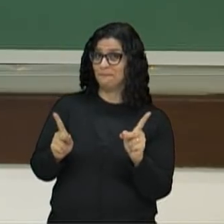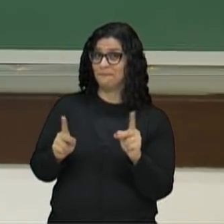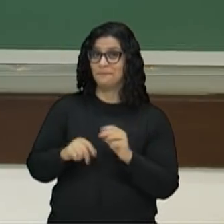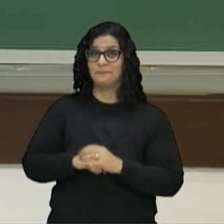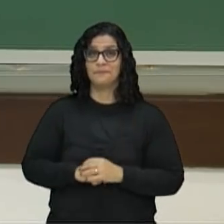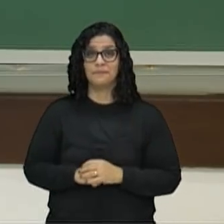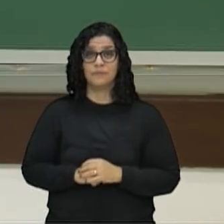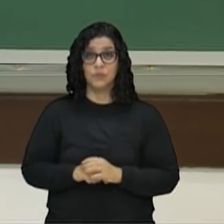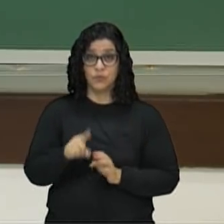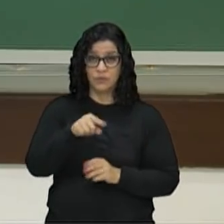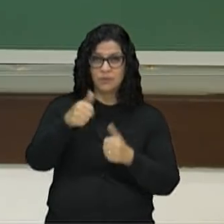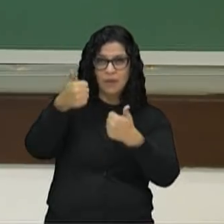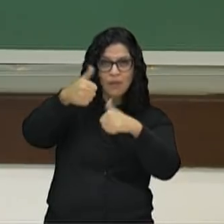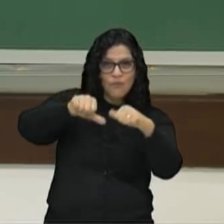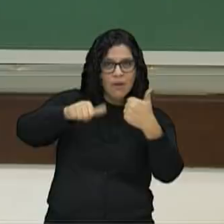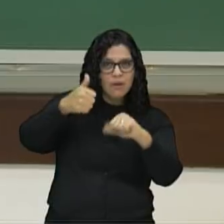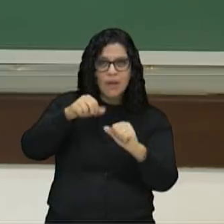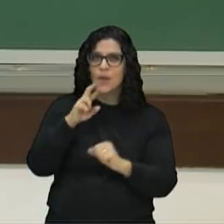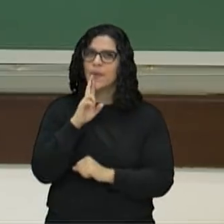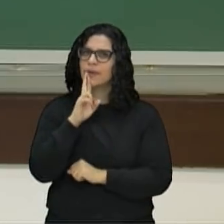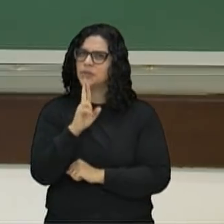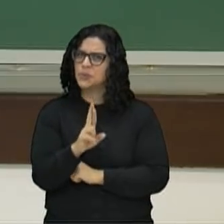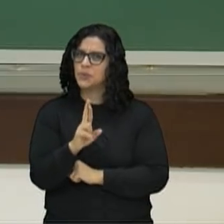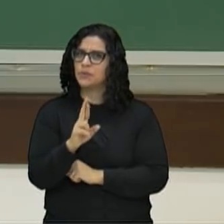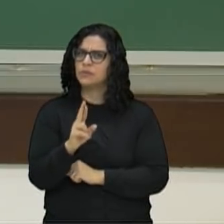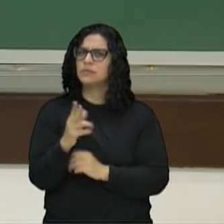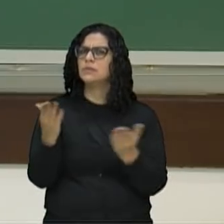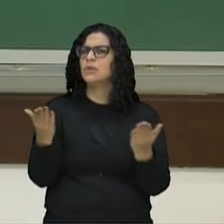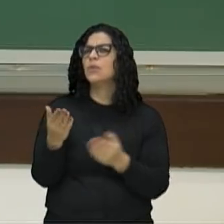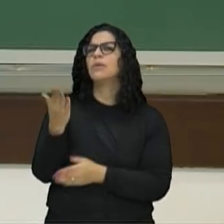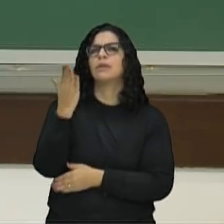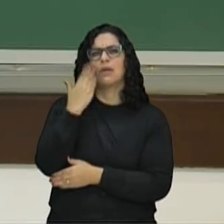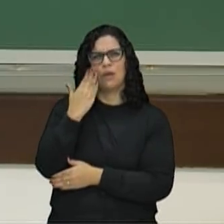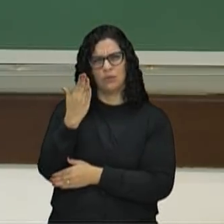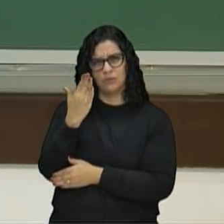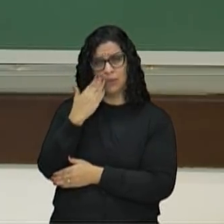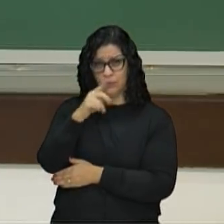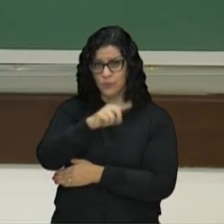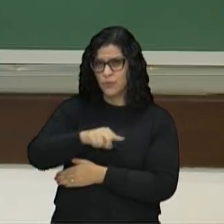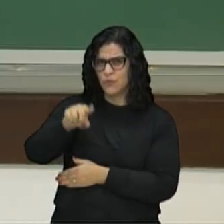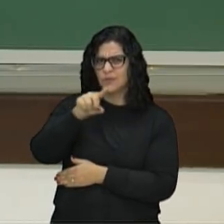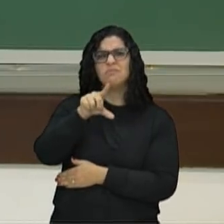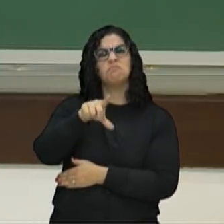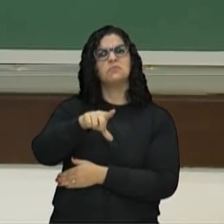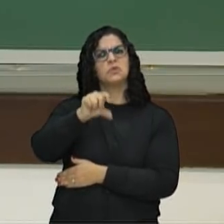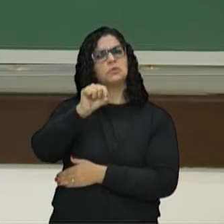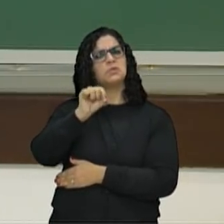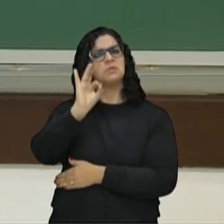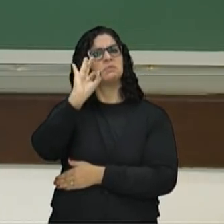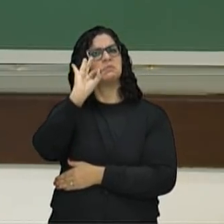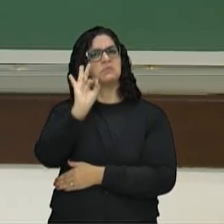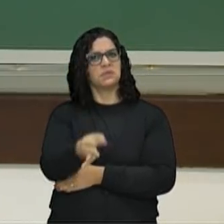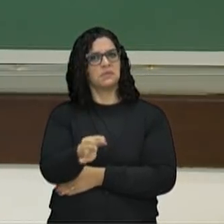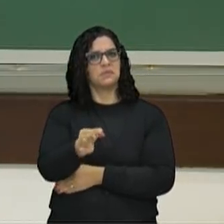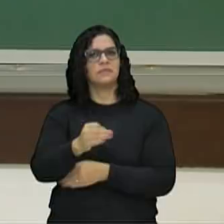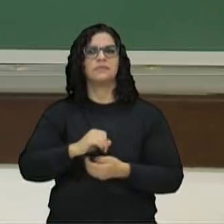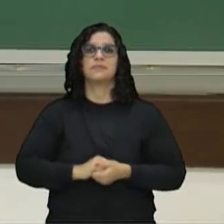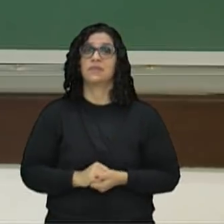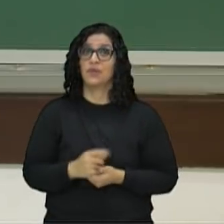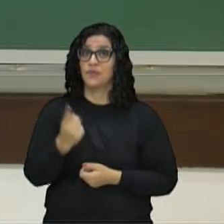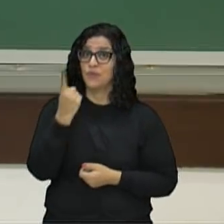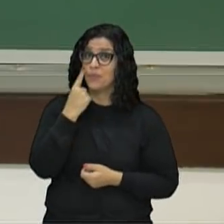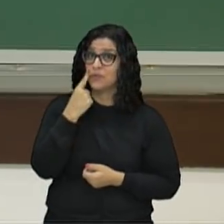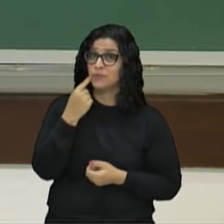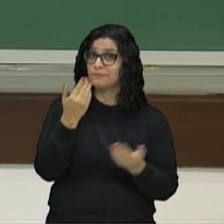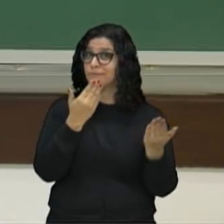Ok, vocês analisaram a resposta. Eu tenho certeza que vocês marcaram a resposta correta. Vamos